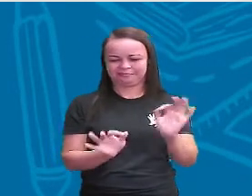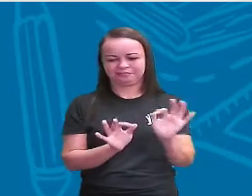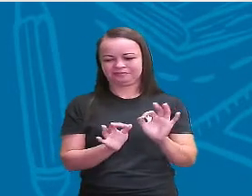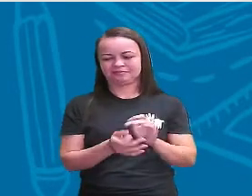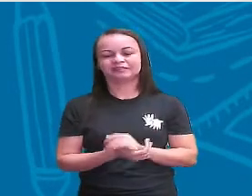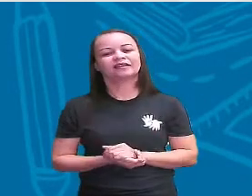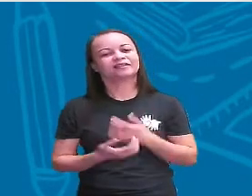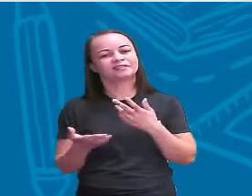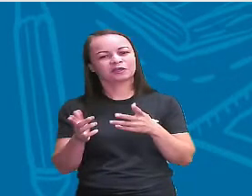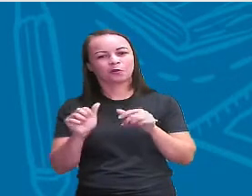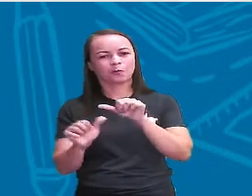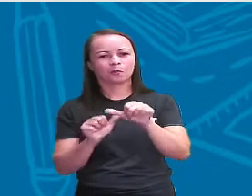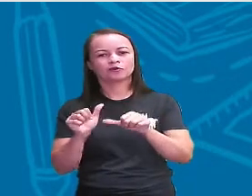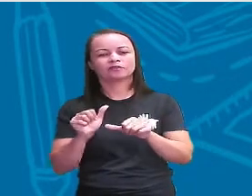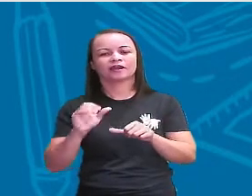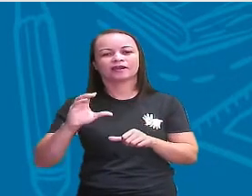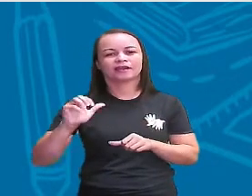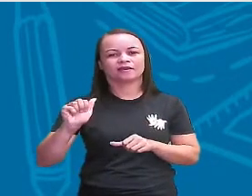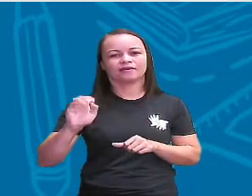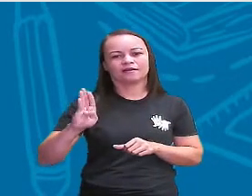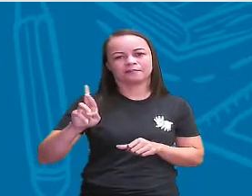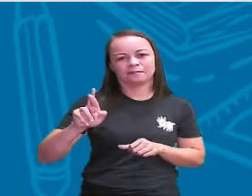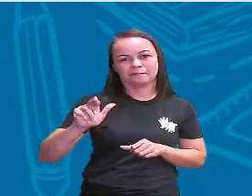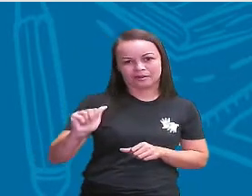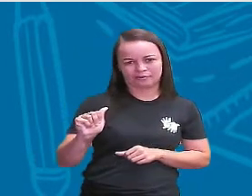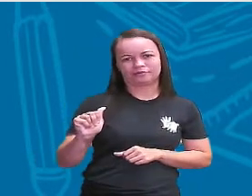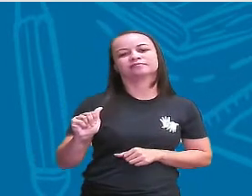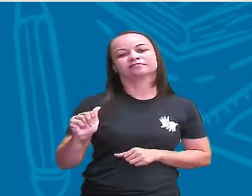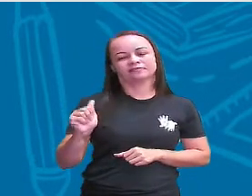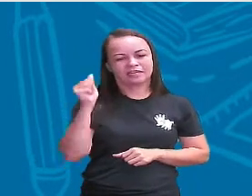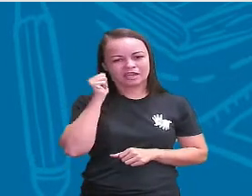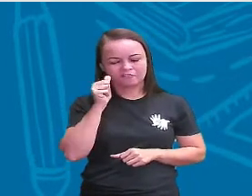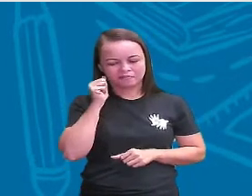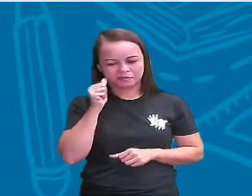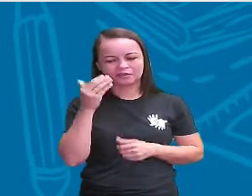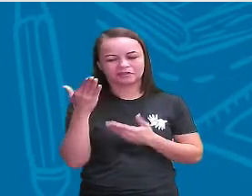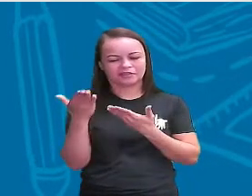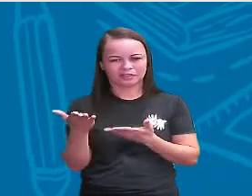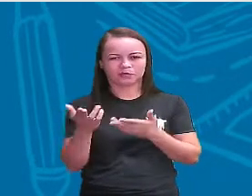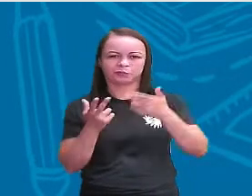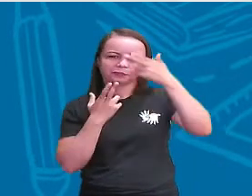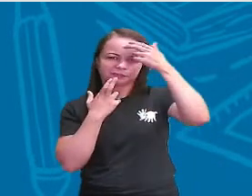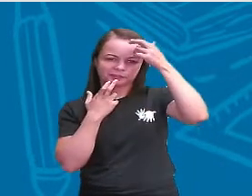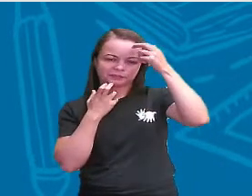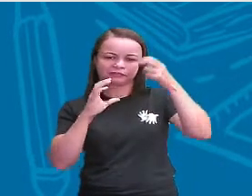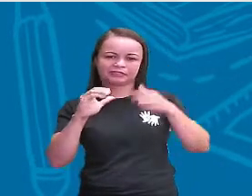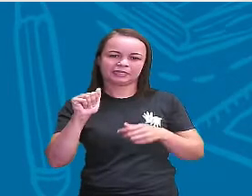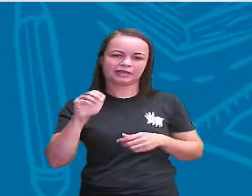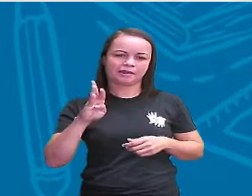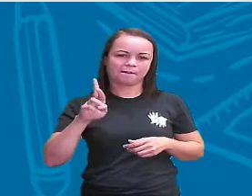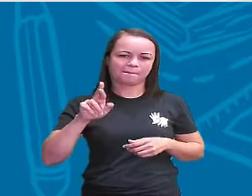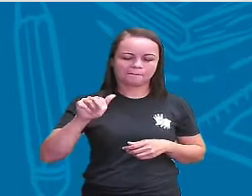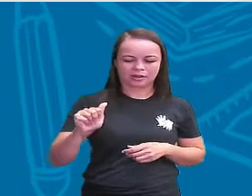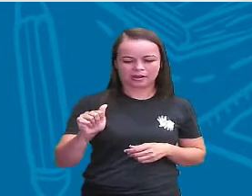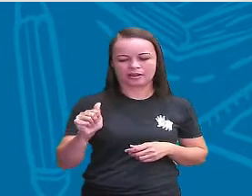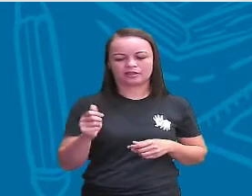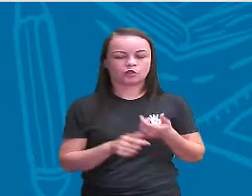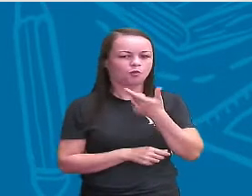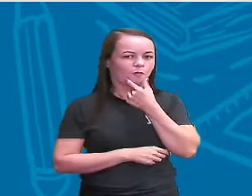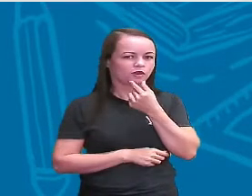a cabra. Isso mesmo. Cabra é o feminino do bode, que é o